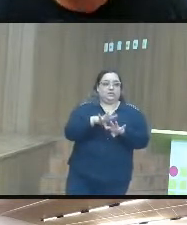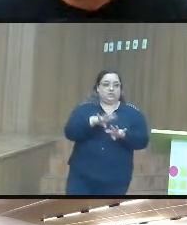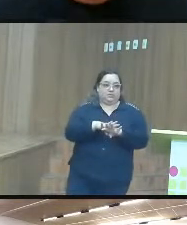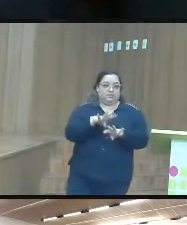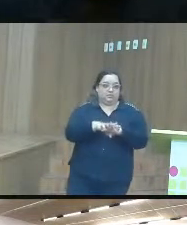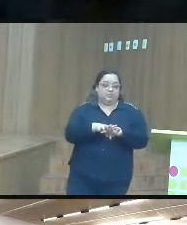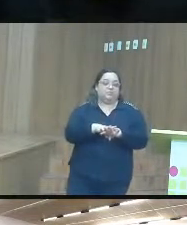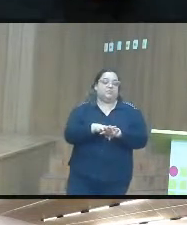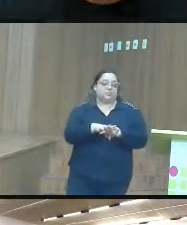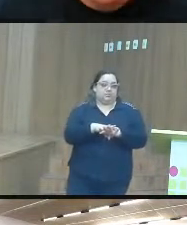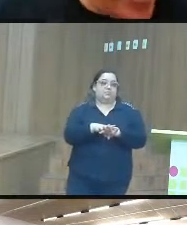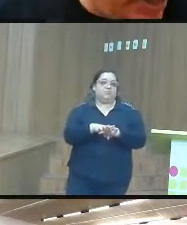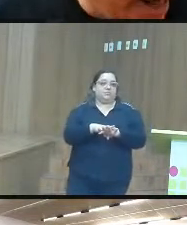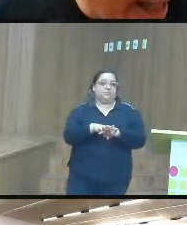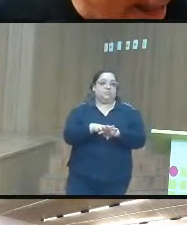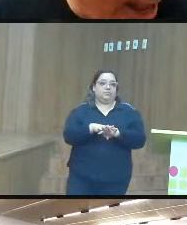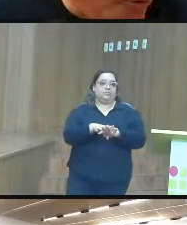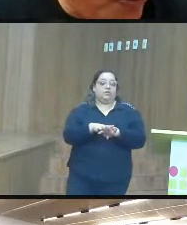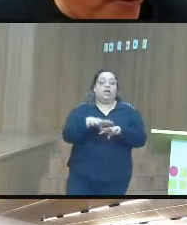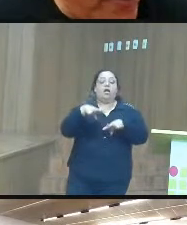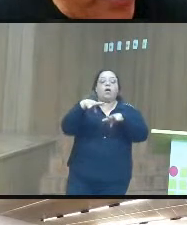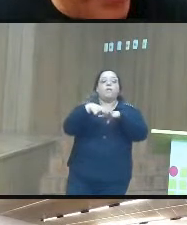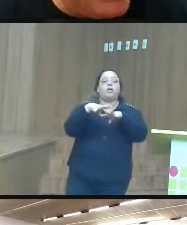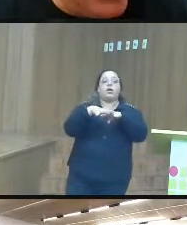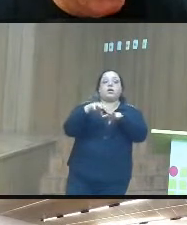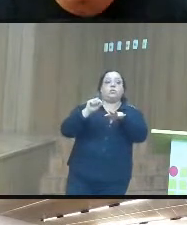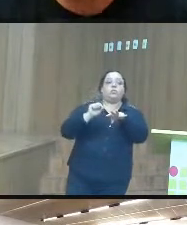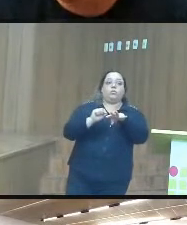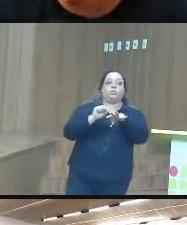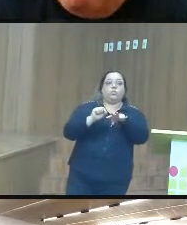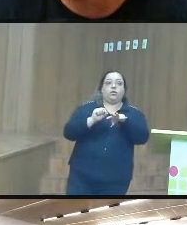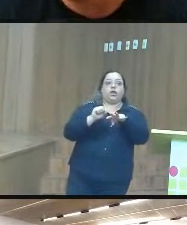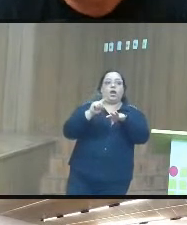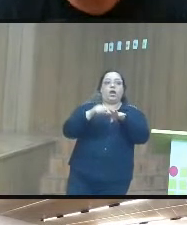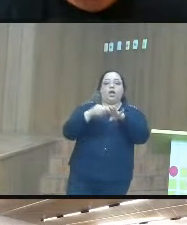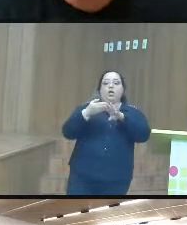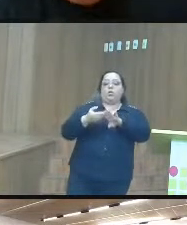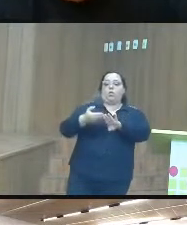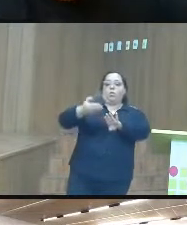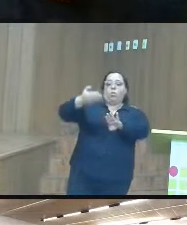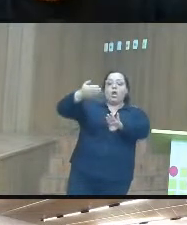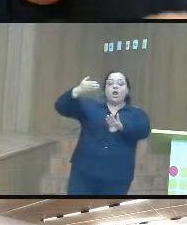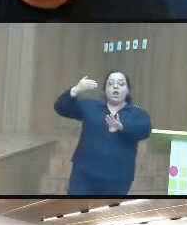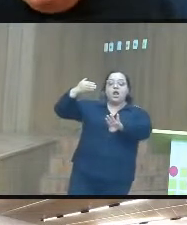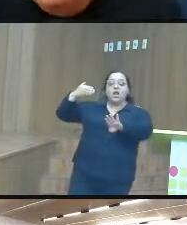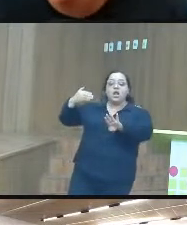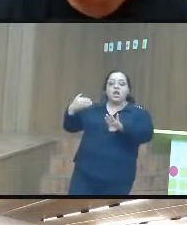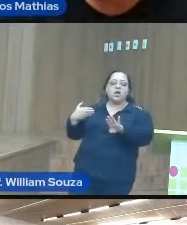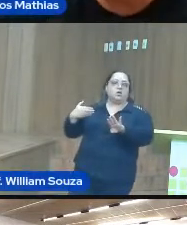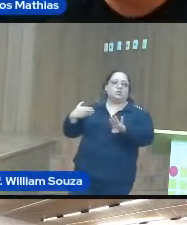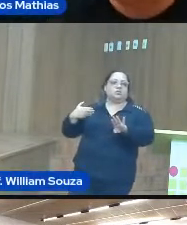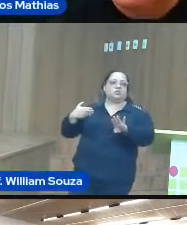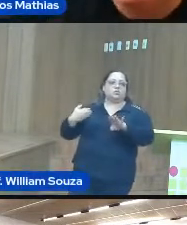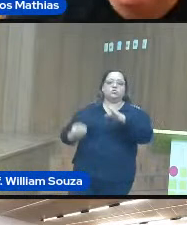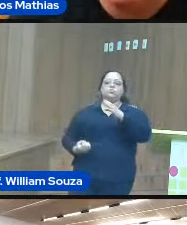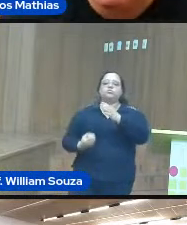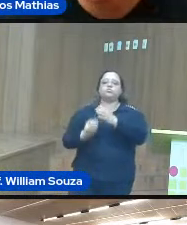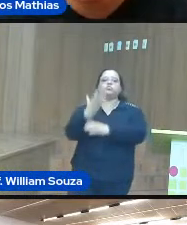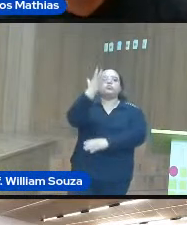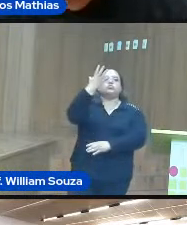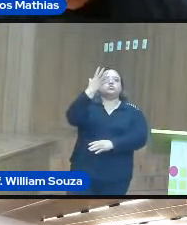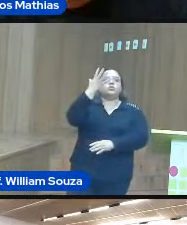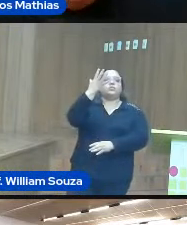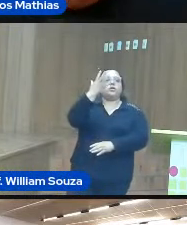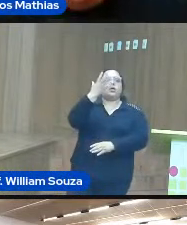da humanidade. A matemática ela é algo anterior ao homem. Já está lá, diria Platão, apontando para